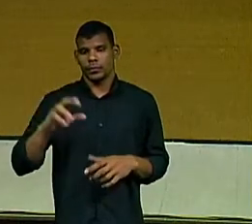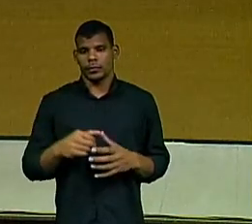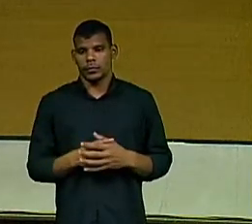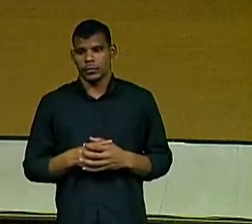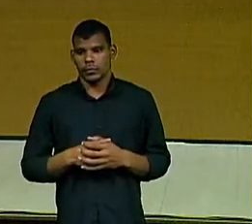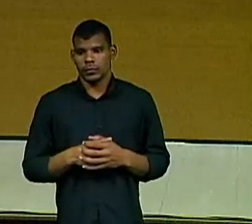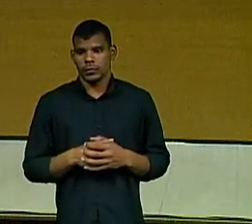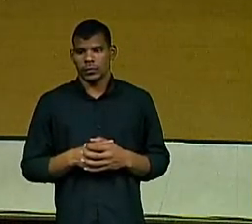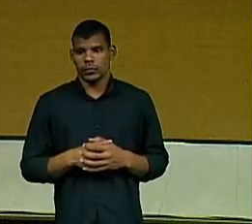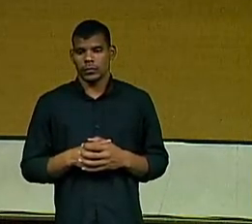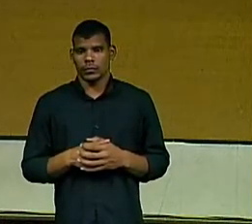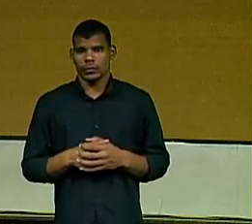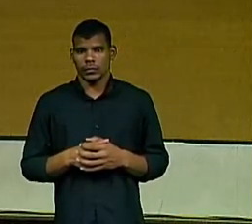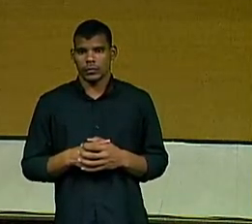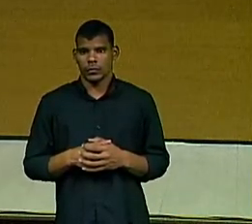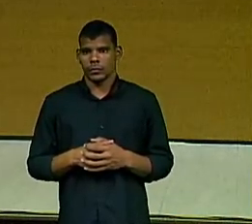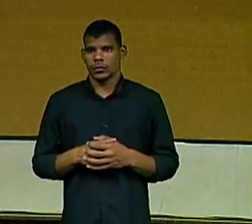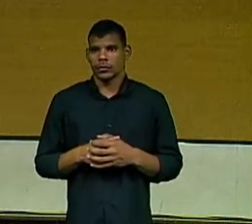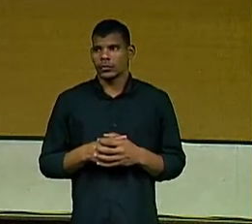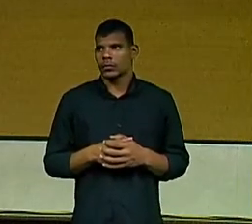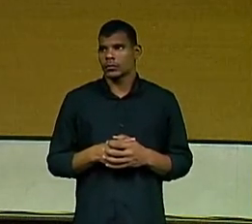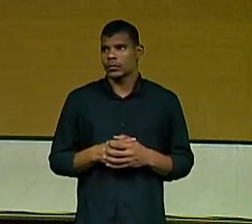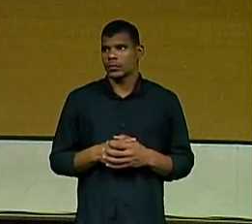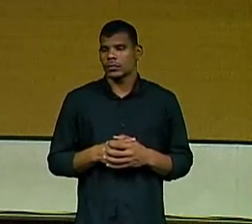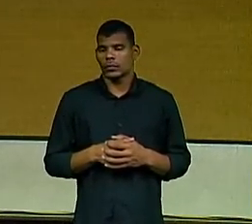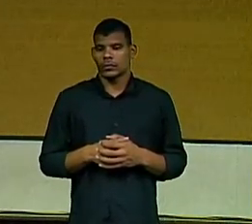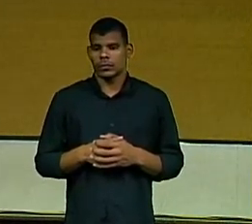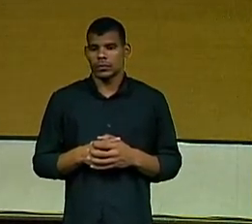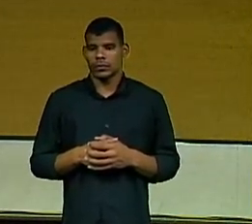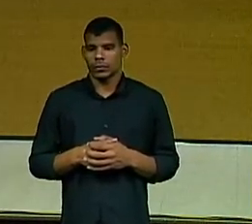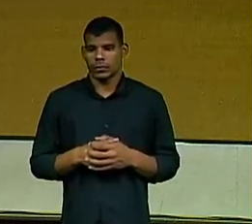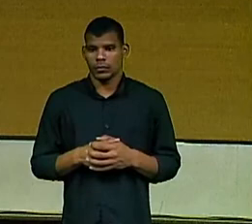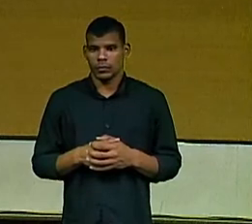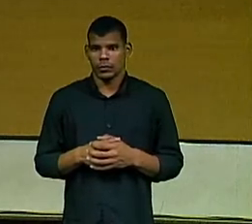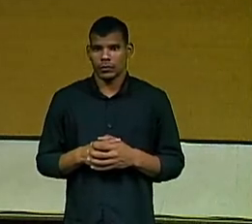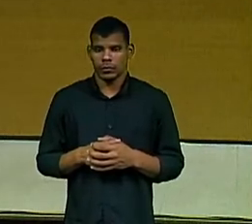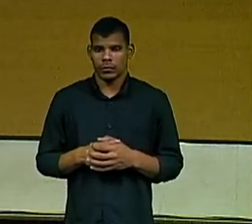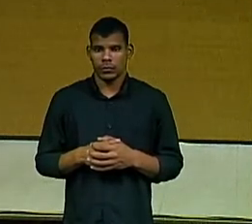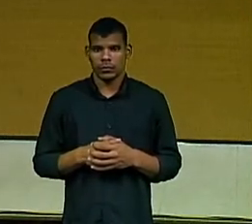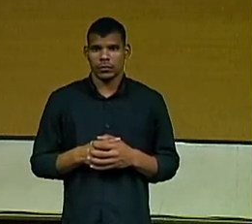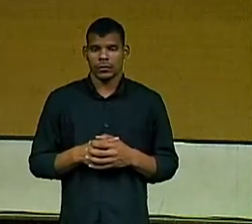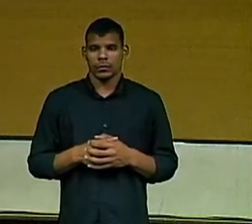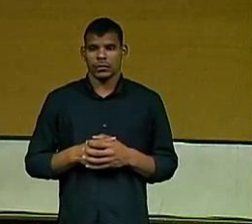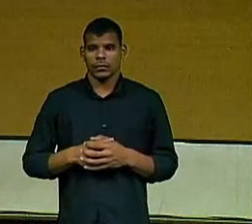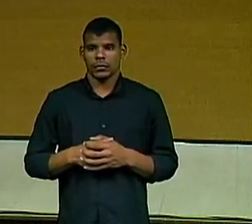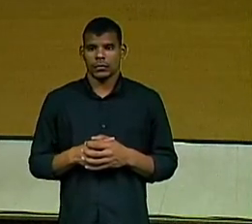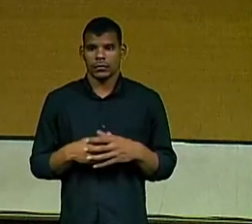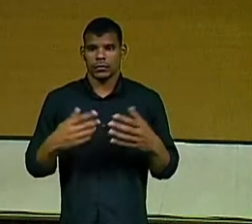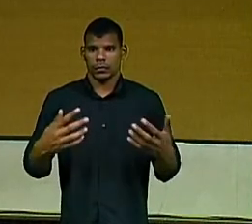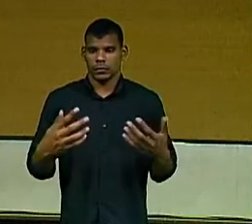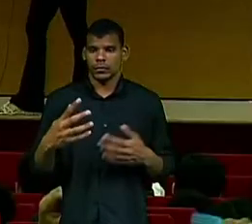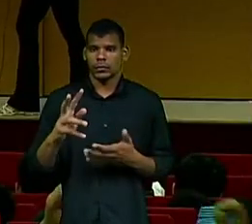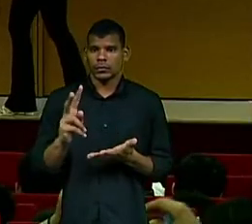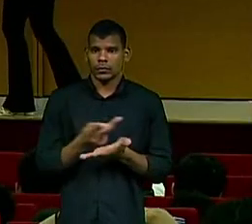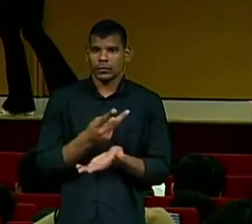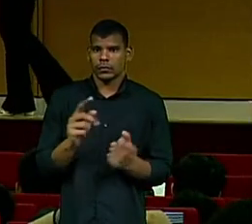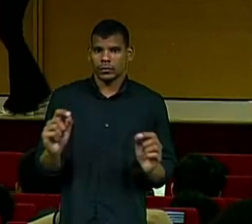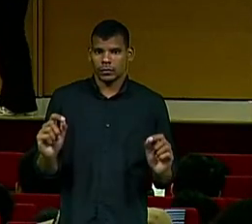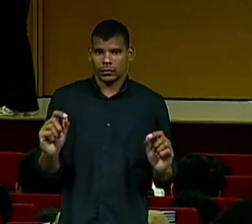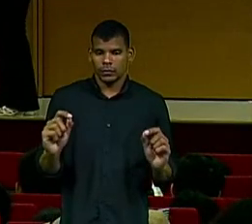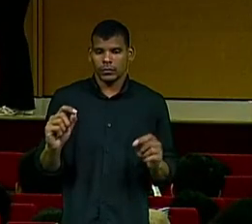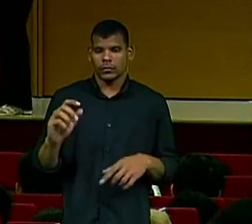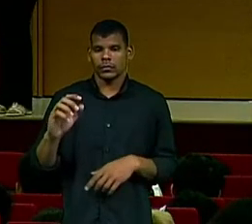né mas na verdade foram movimentos que ficaram conhecidos como o movimento dos caras